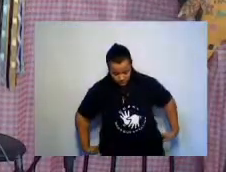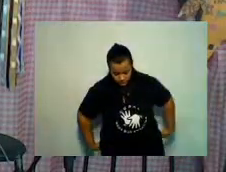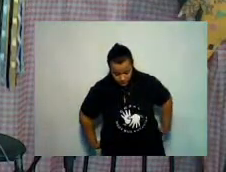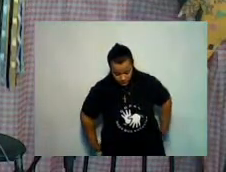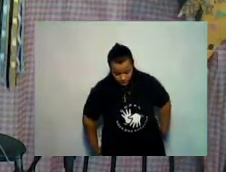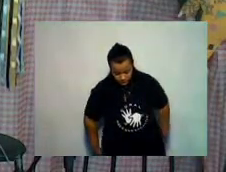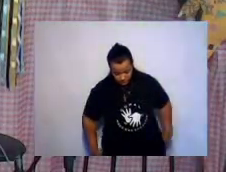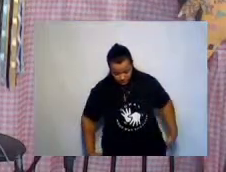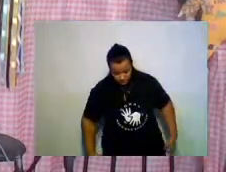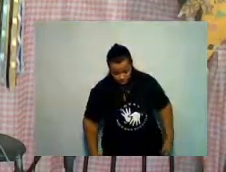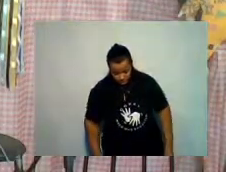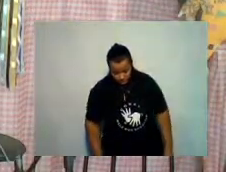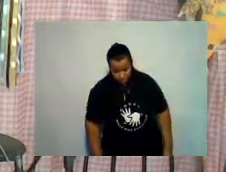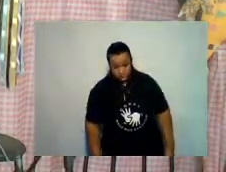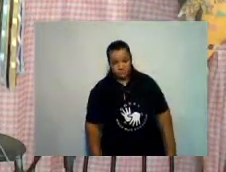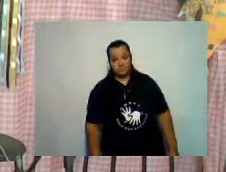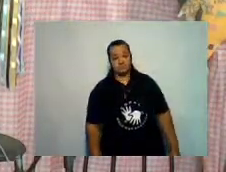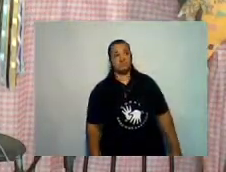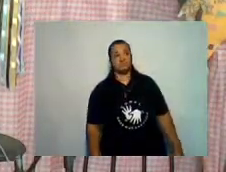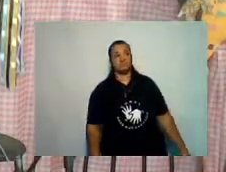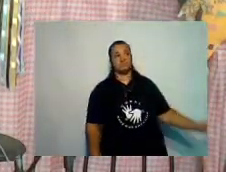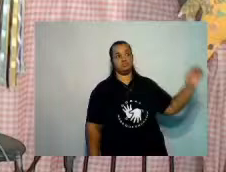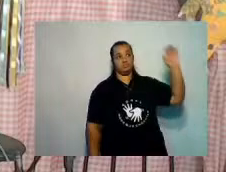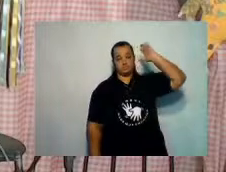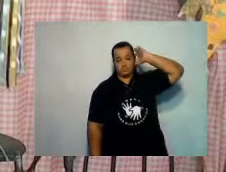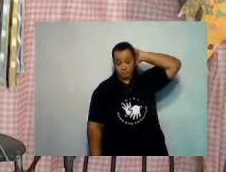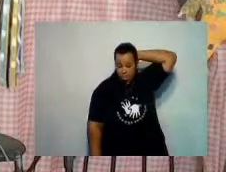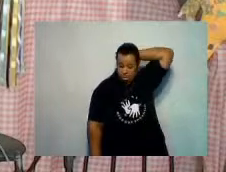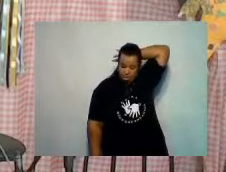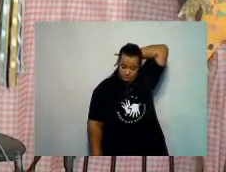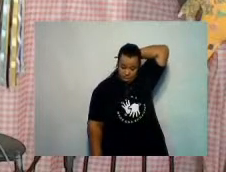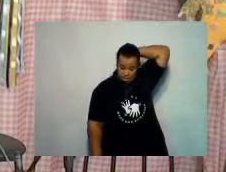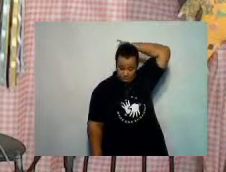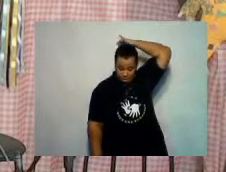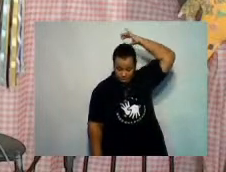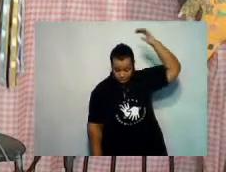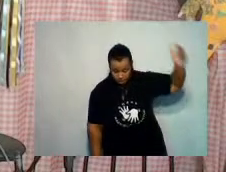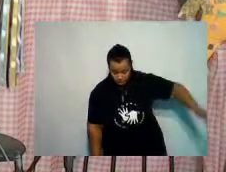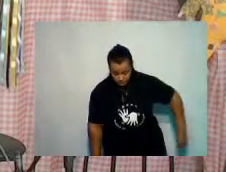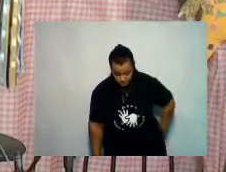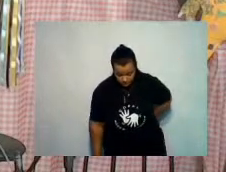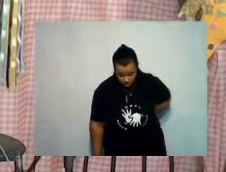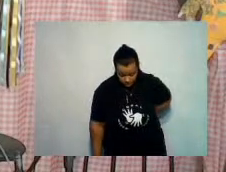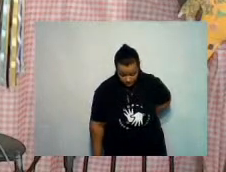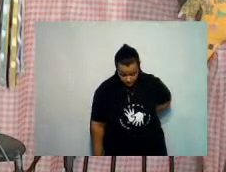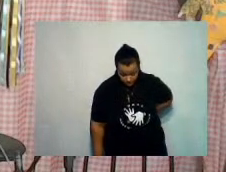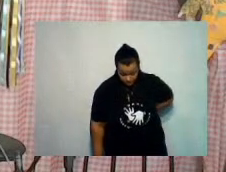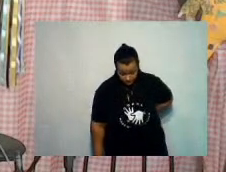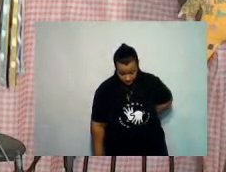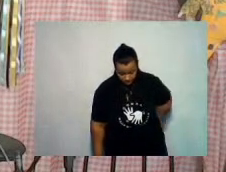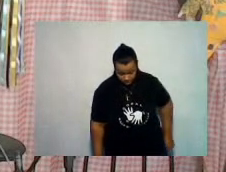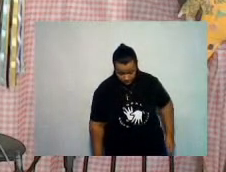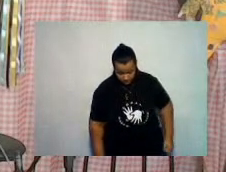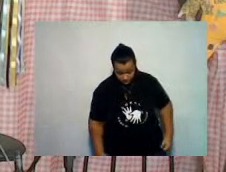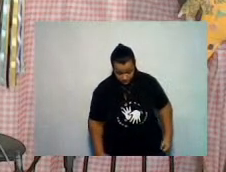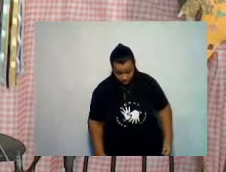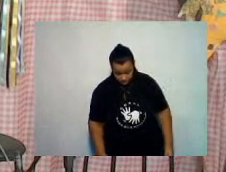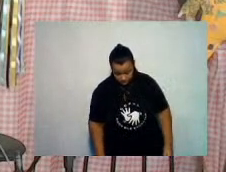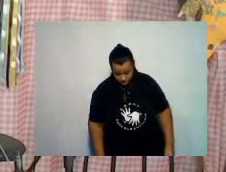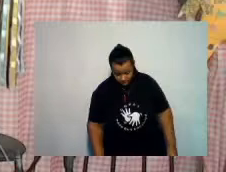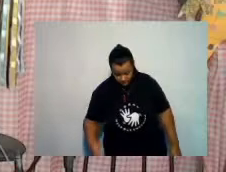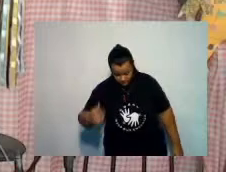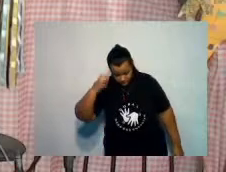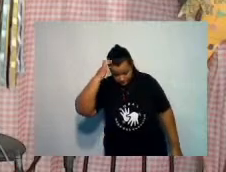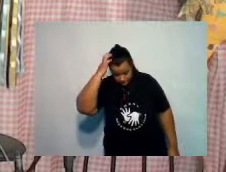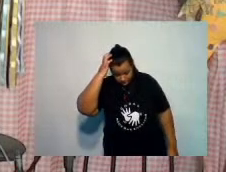pronto. Moda boa, hein? Essa próxima também é pra galera dançar em casa. Eu quero ver o pessoal em pé. Se quiser gravar um videozinho e marcar André e Rafael